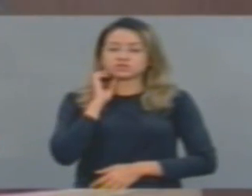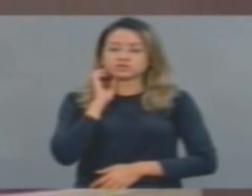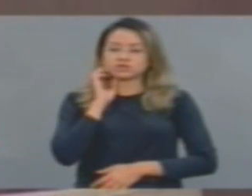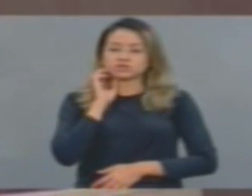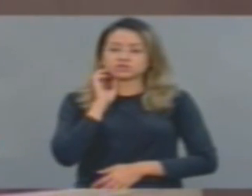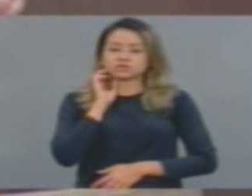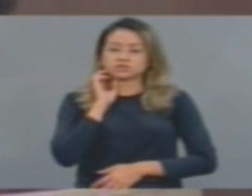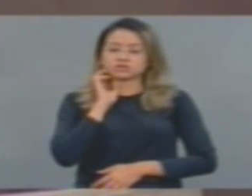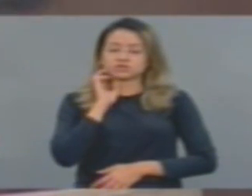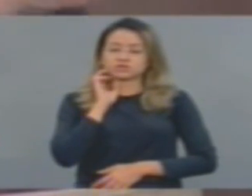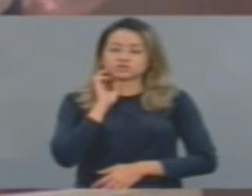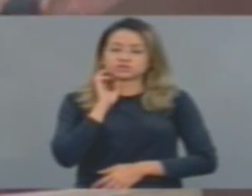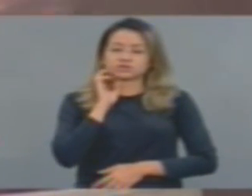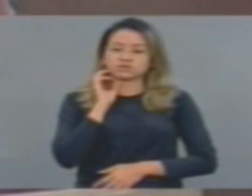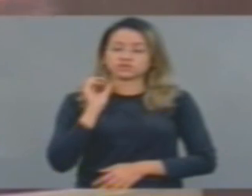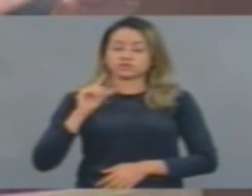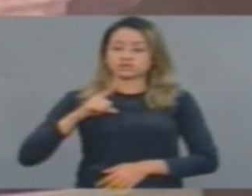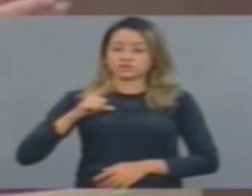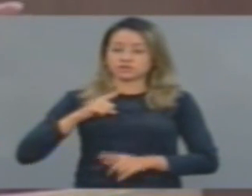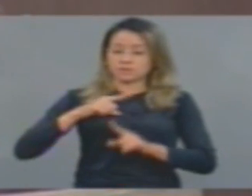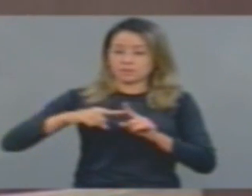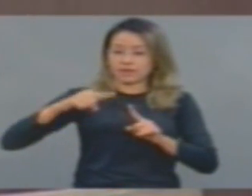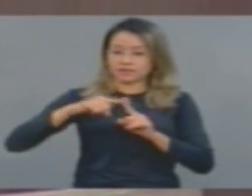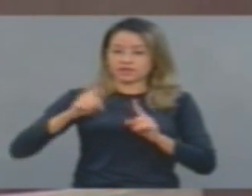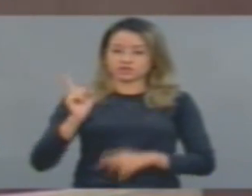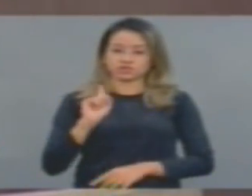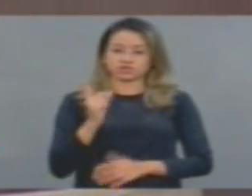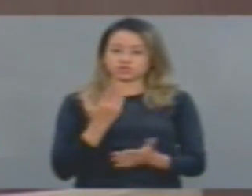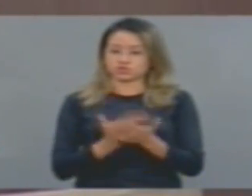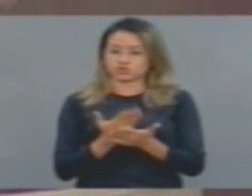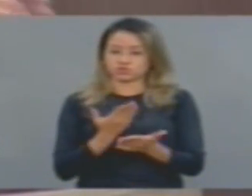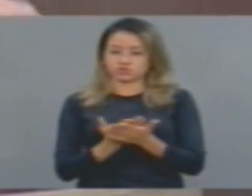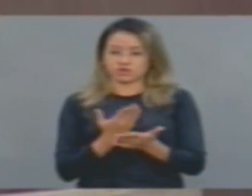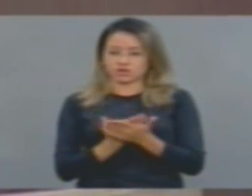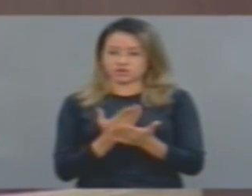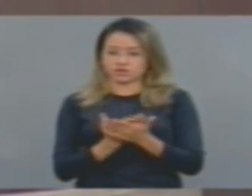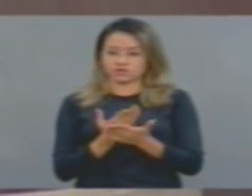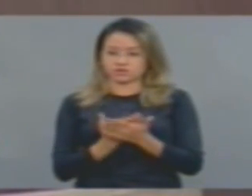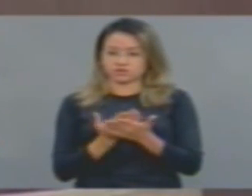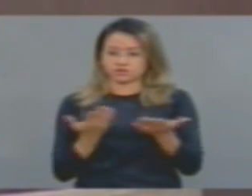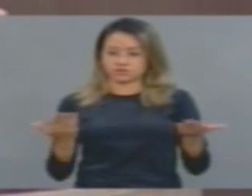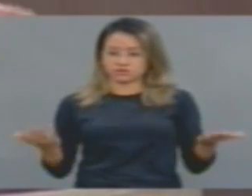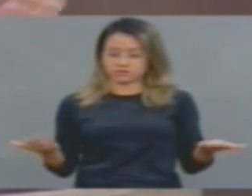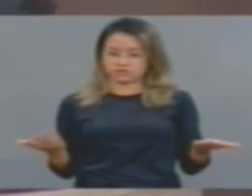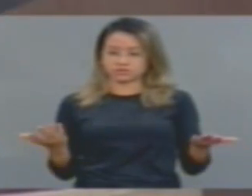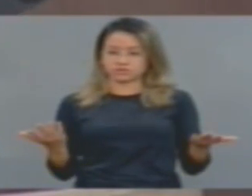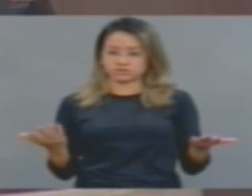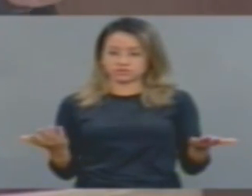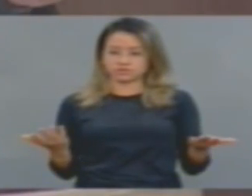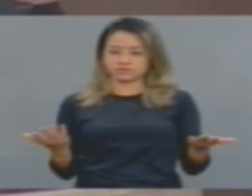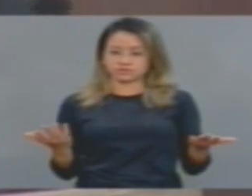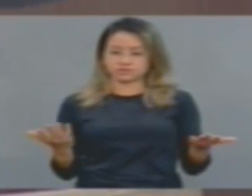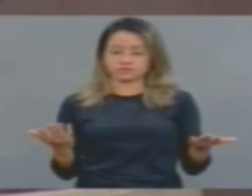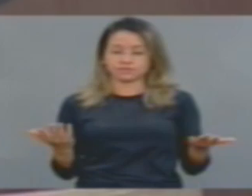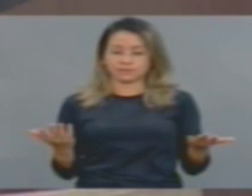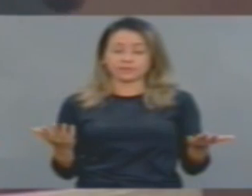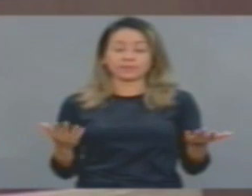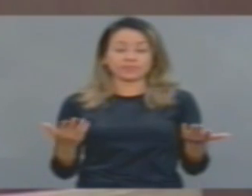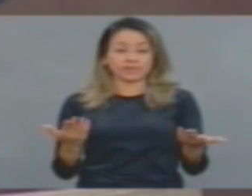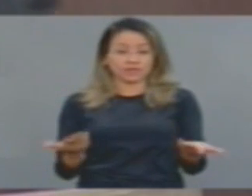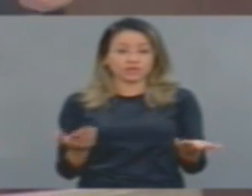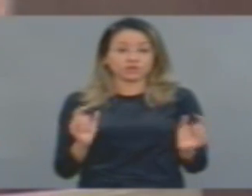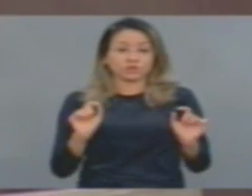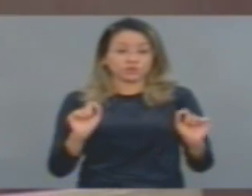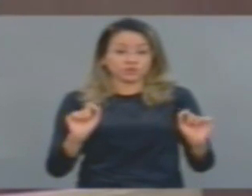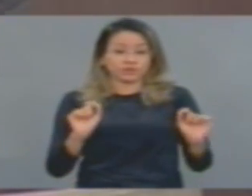aquisitiva. Metade deles não estudavam, 50% não estudavam quando do